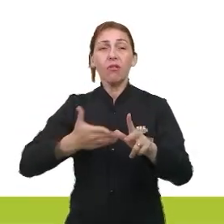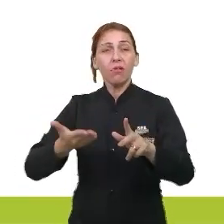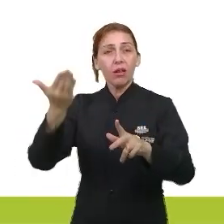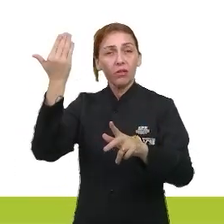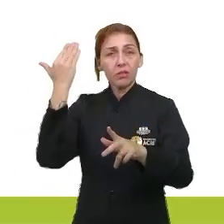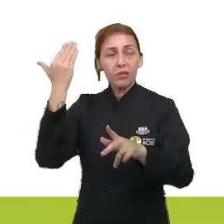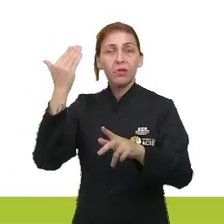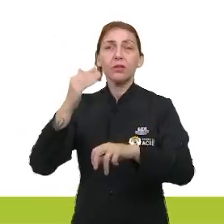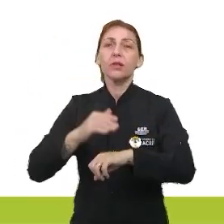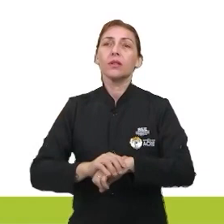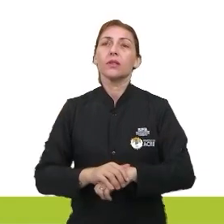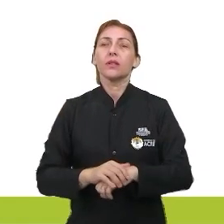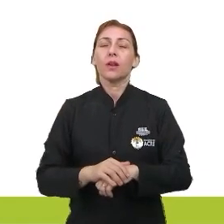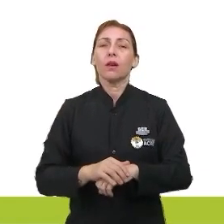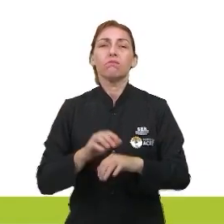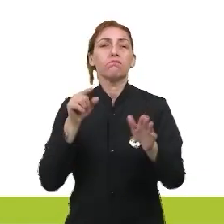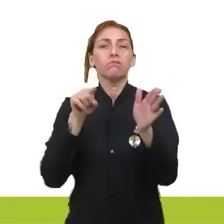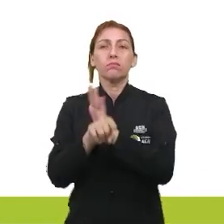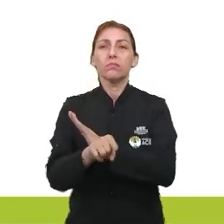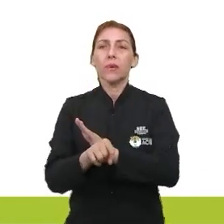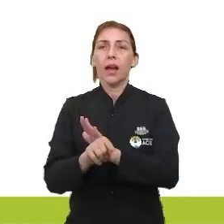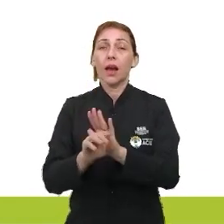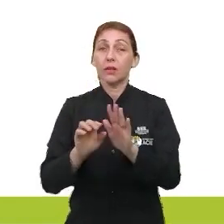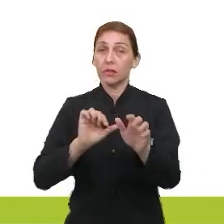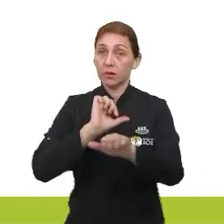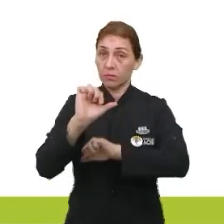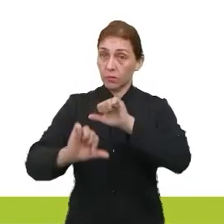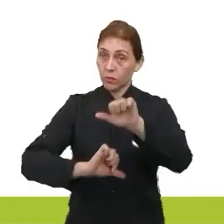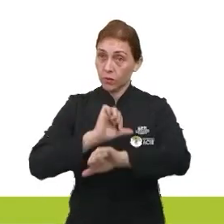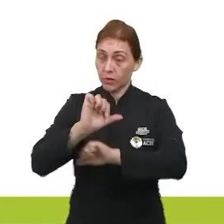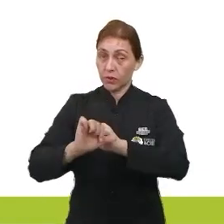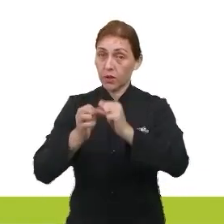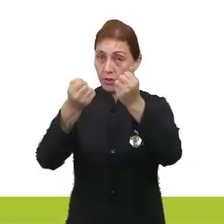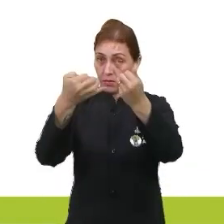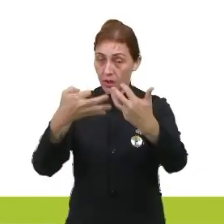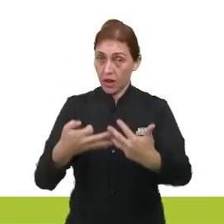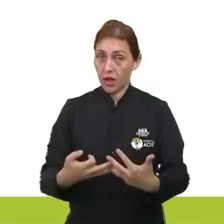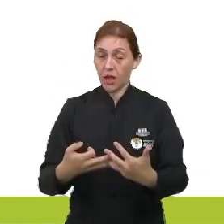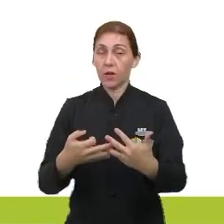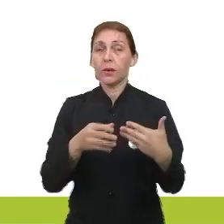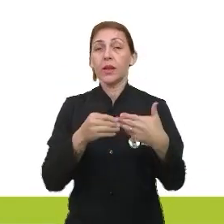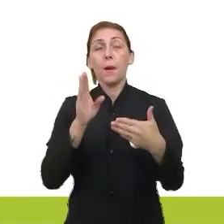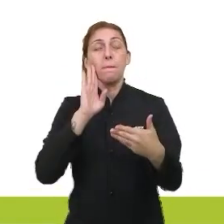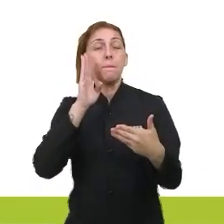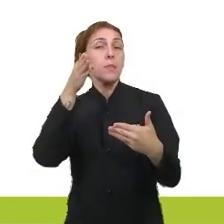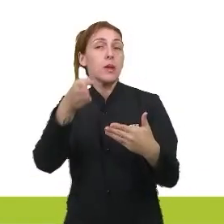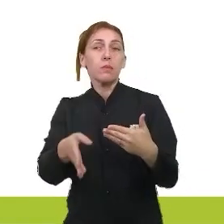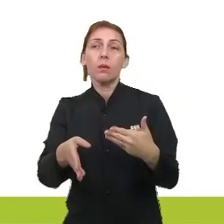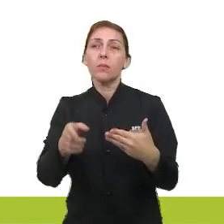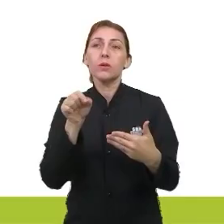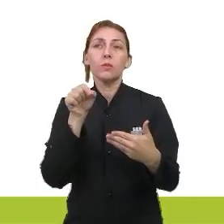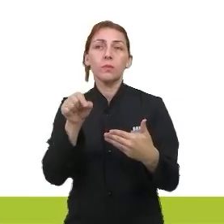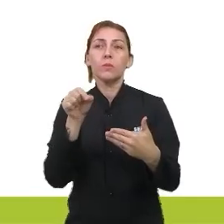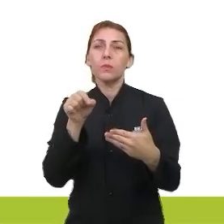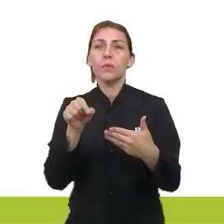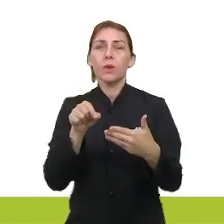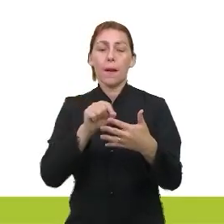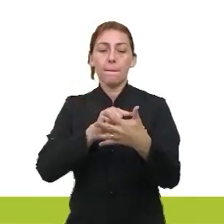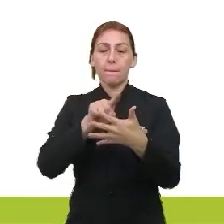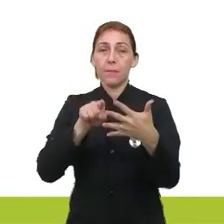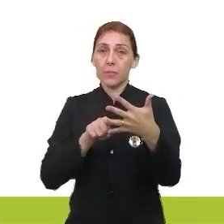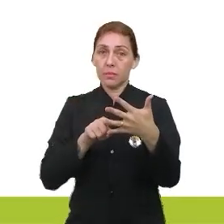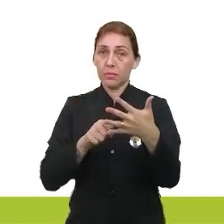existia. Comando da questão: as mudanças citadas foram conduzidas principalmente pelos